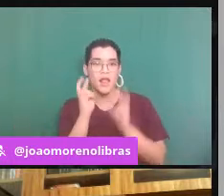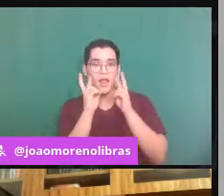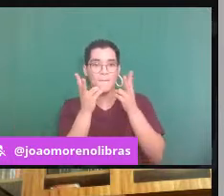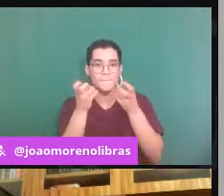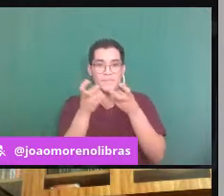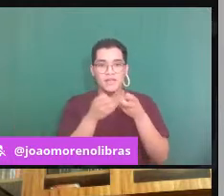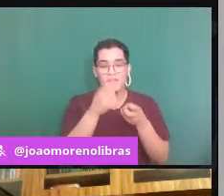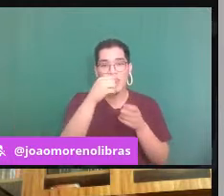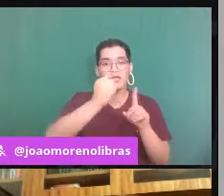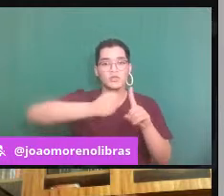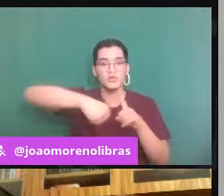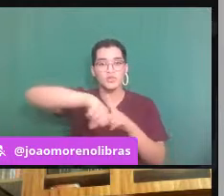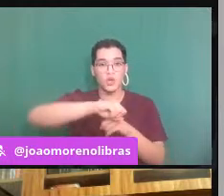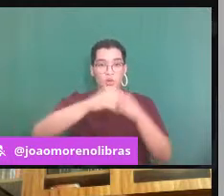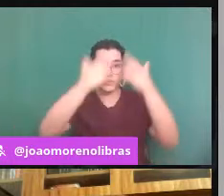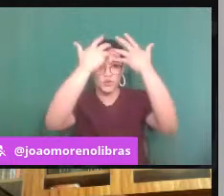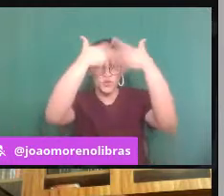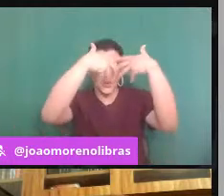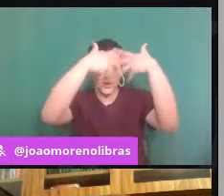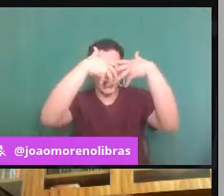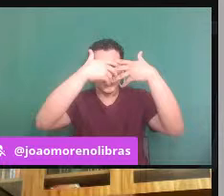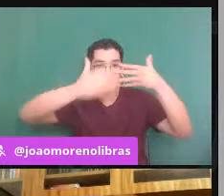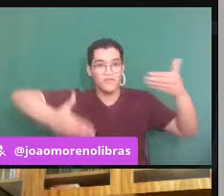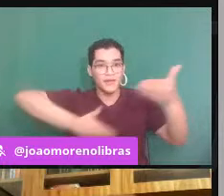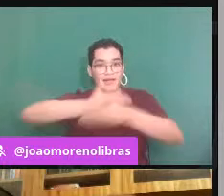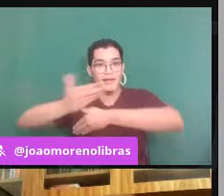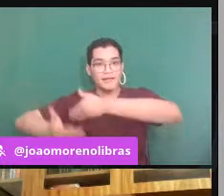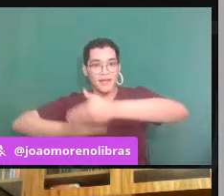interacional, das teorias de texto que